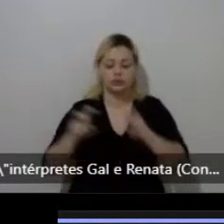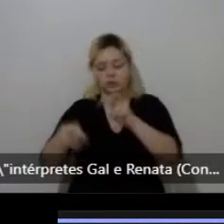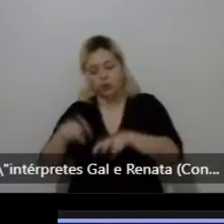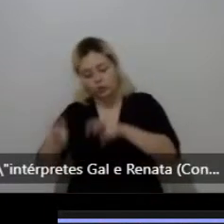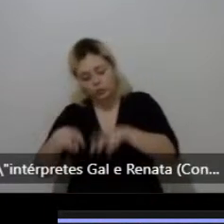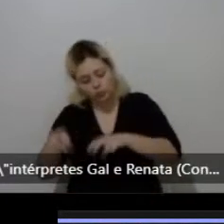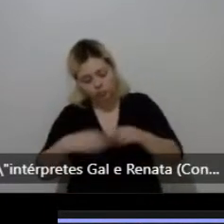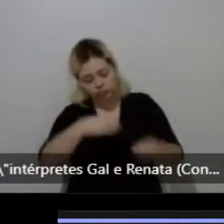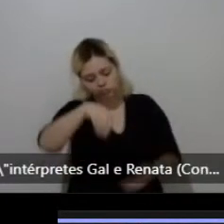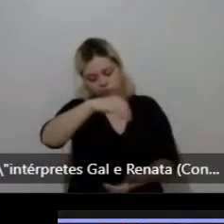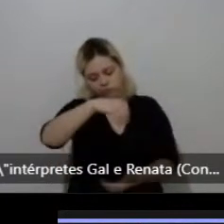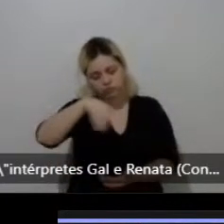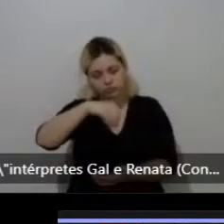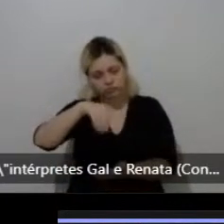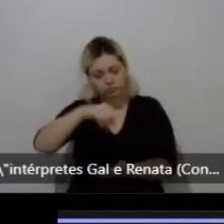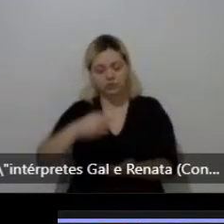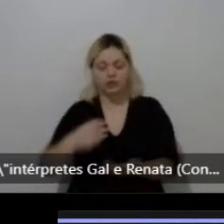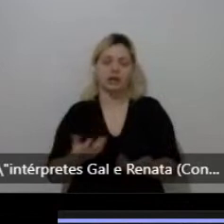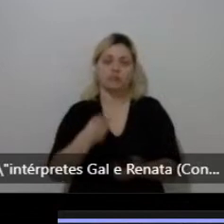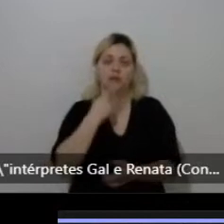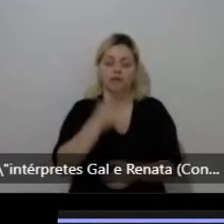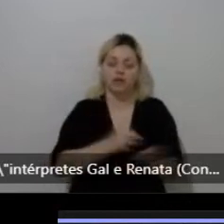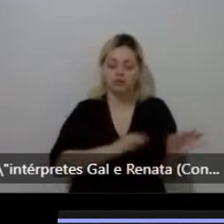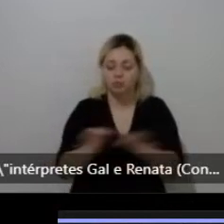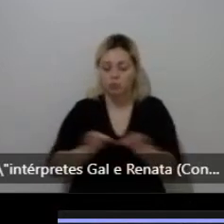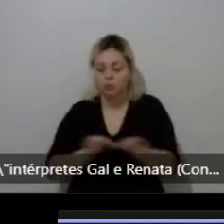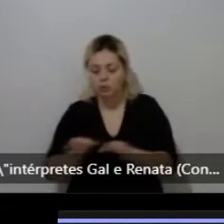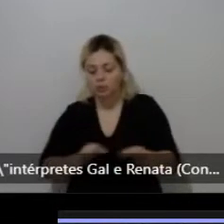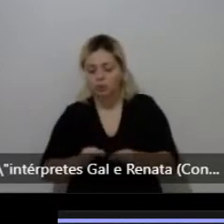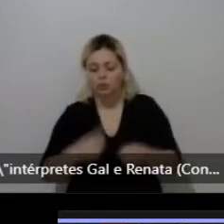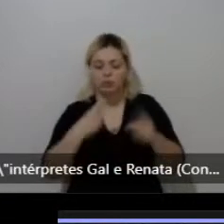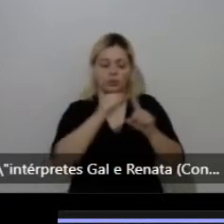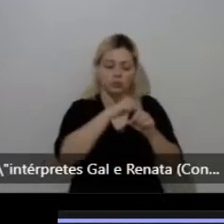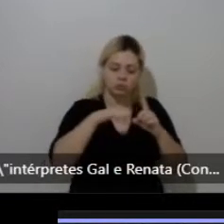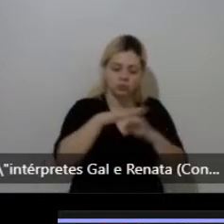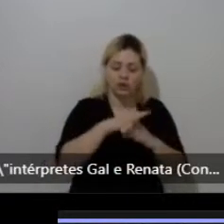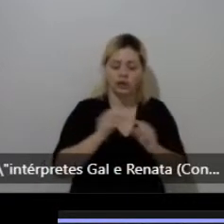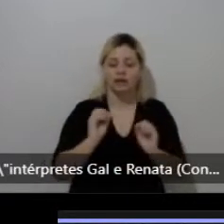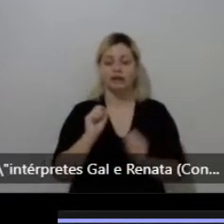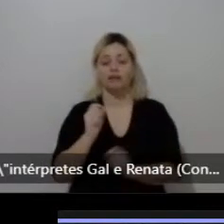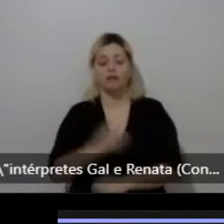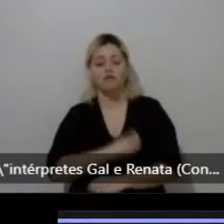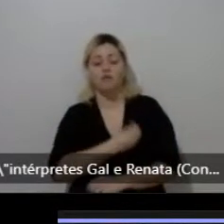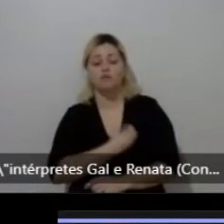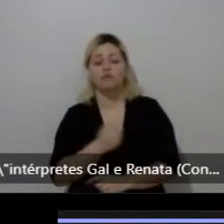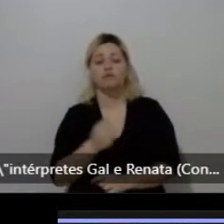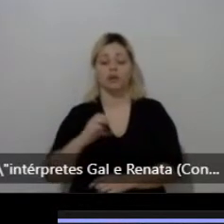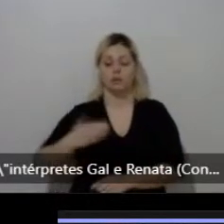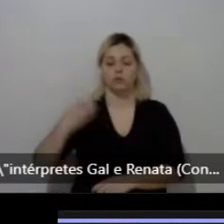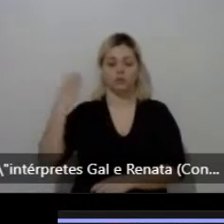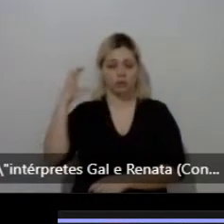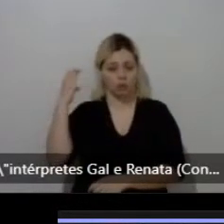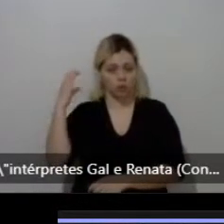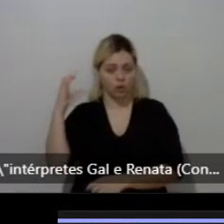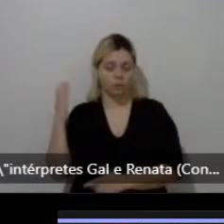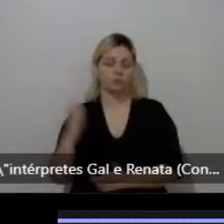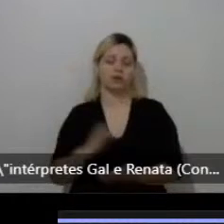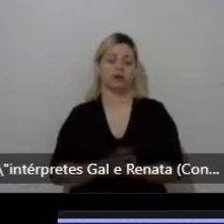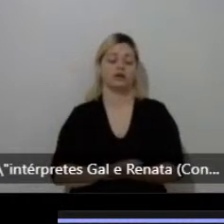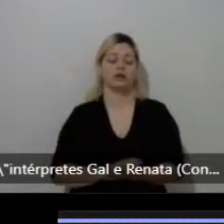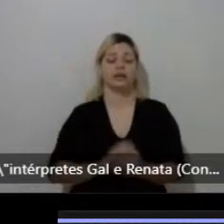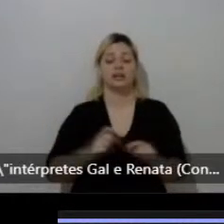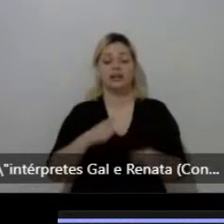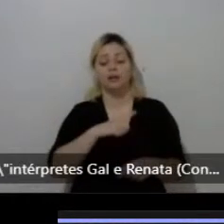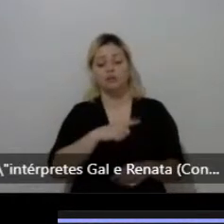estou falando de hortas comunitárias que a gente vivenciou na Colômbia, eu estou falando de outras leituras desse território,